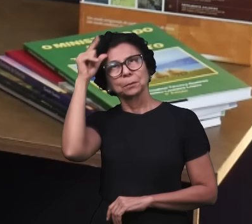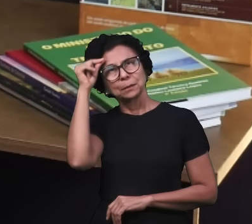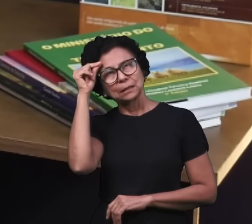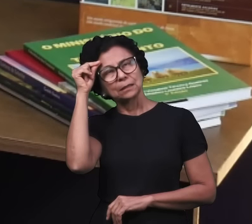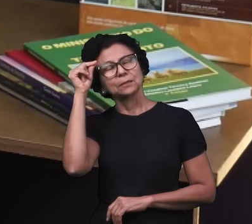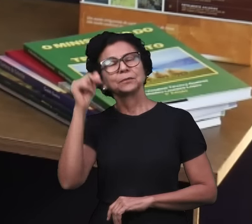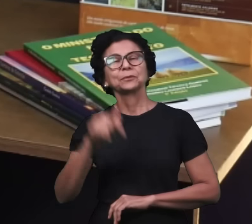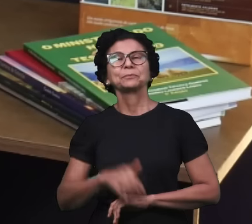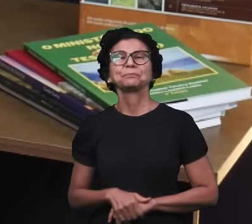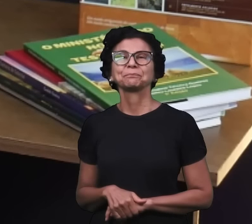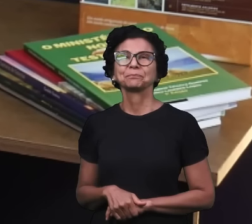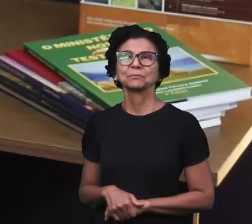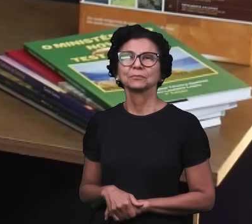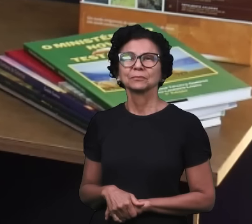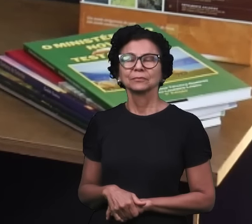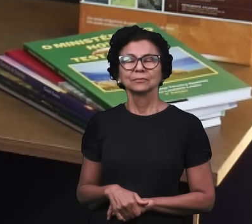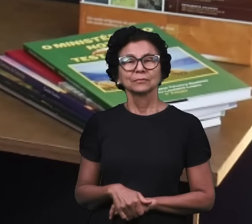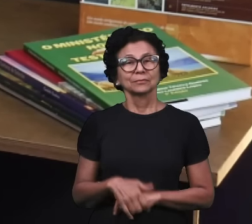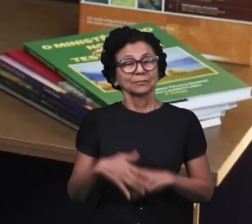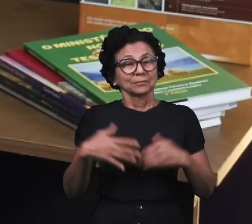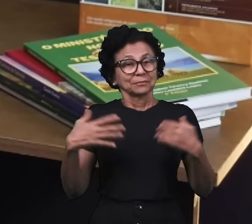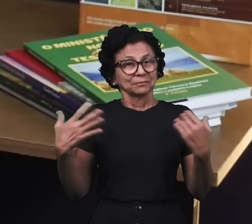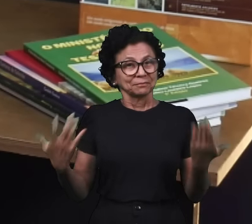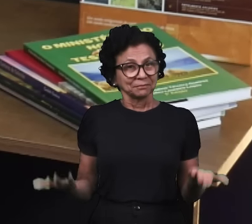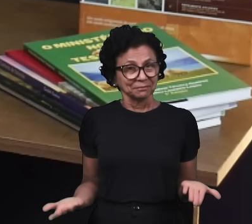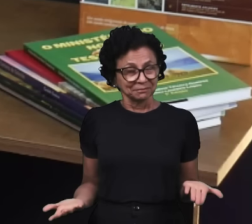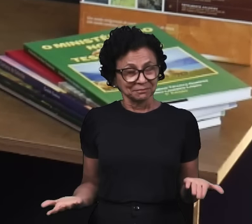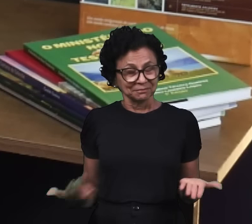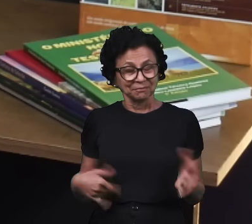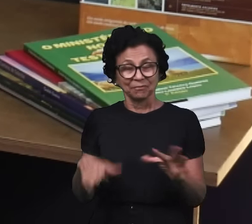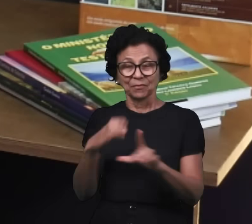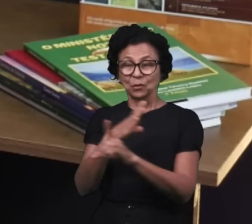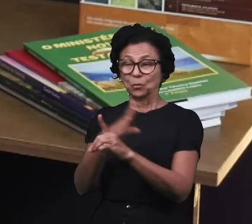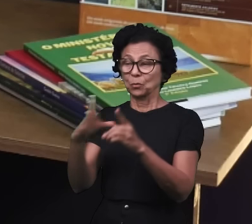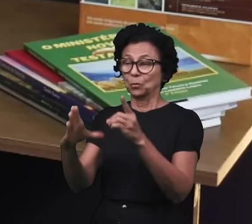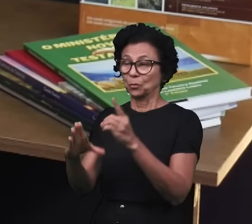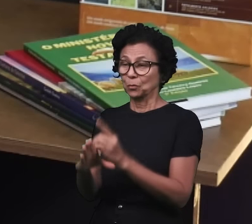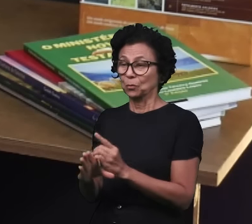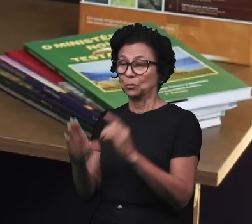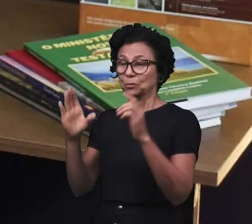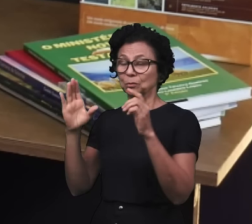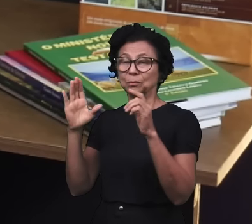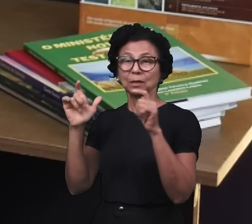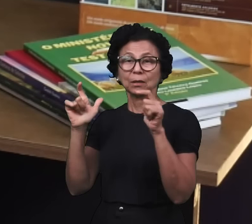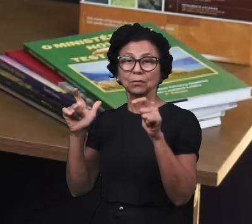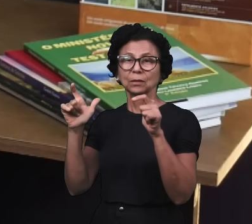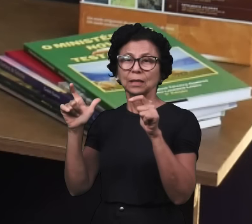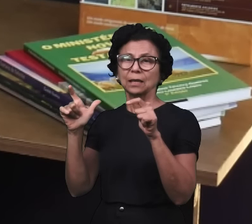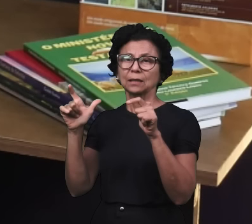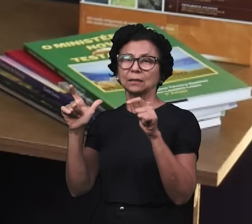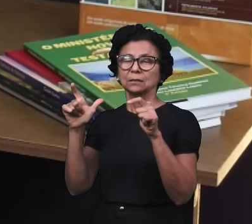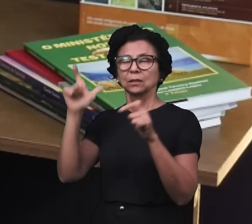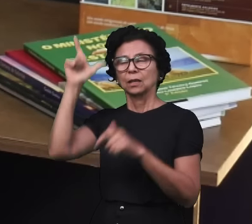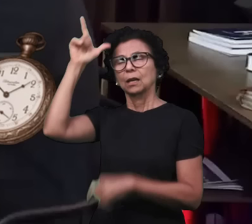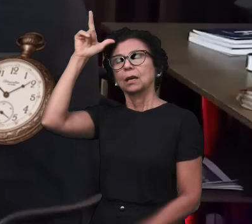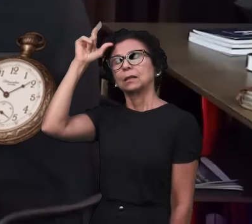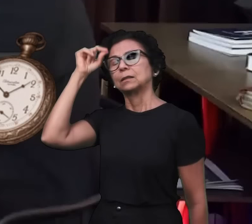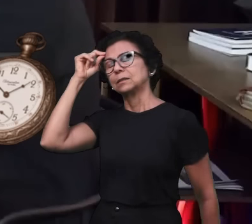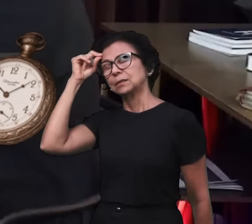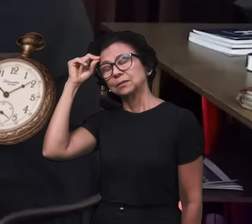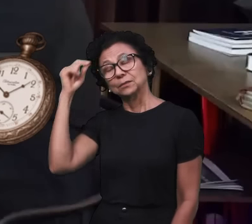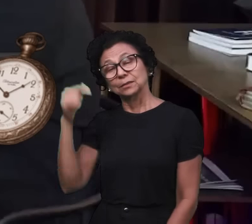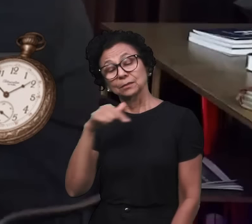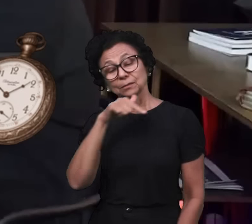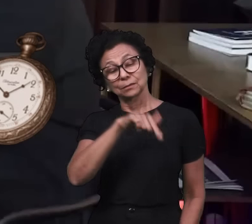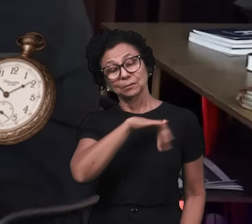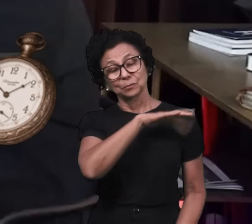o culto é o nosso oásis. O culto é o refrigério do servo, né? Depois de um dia de caminhada no deserto,